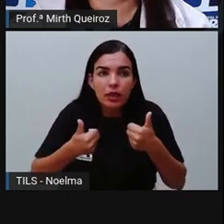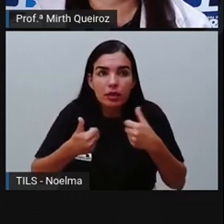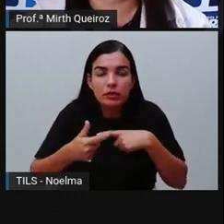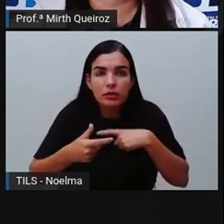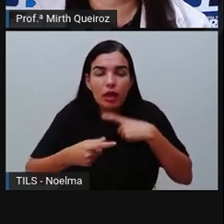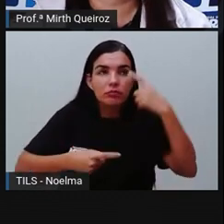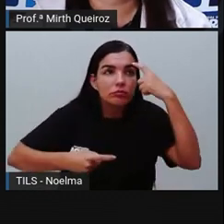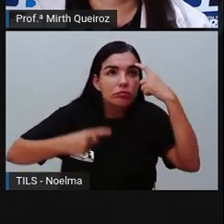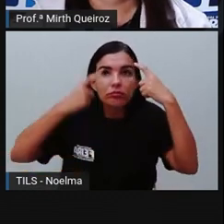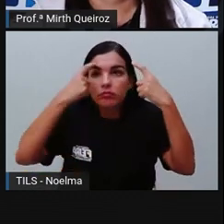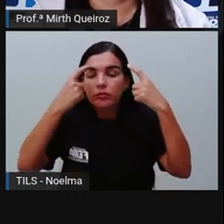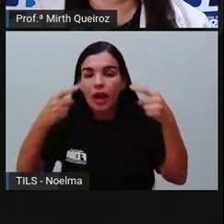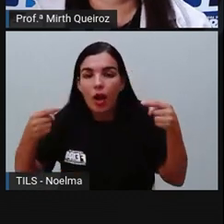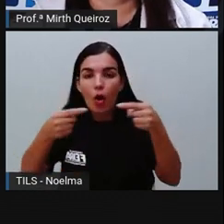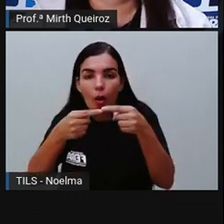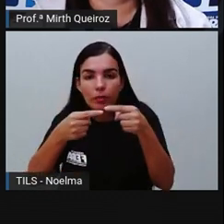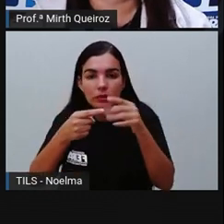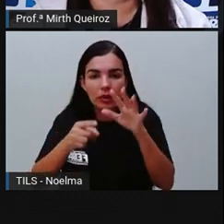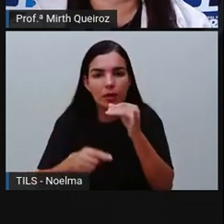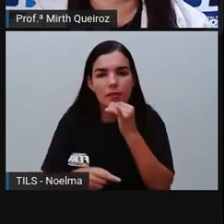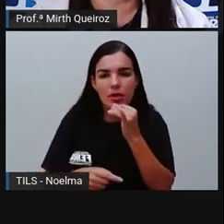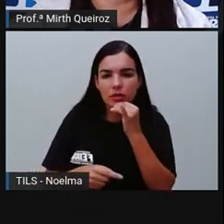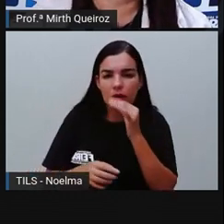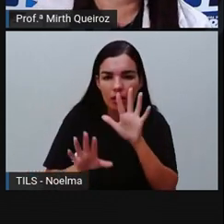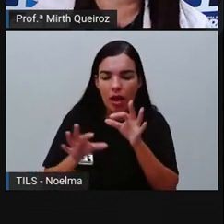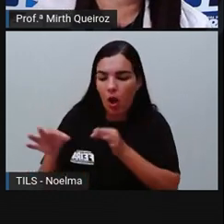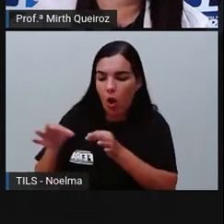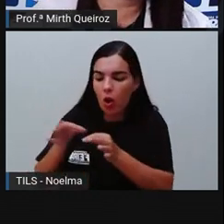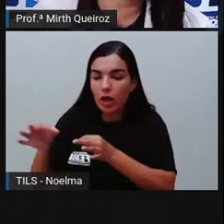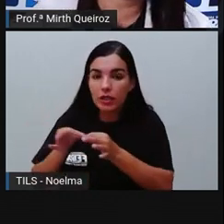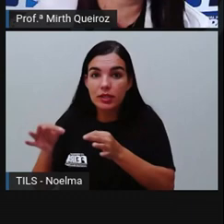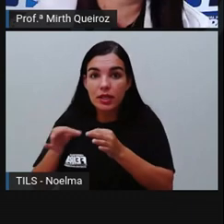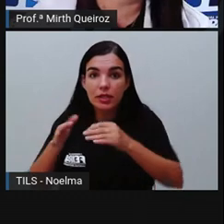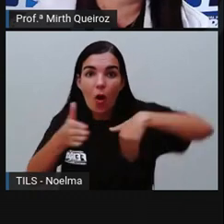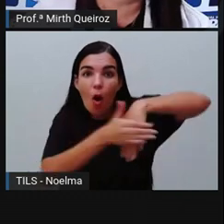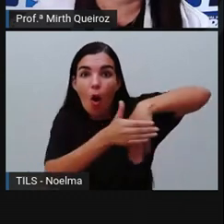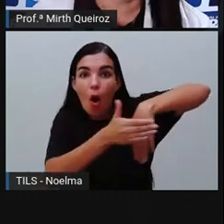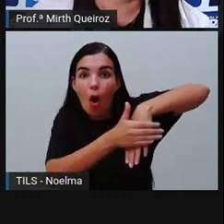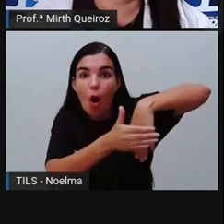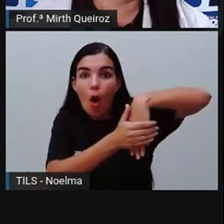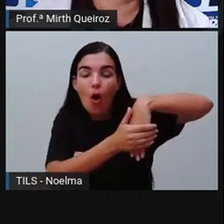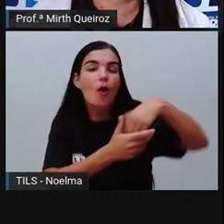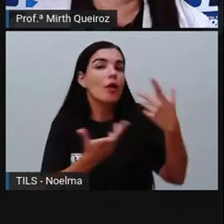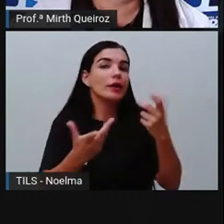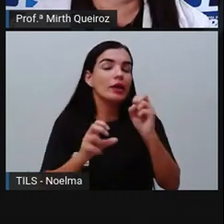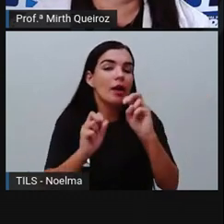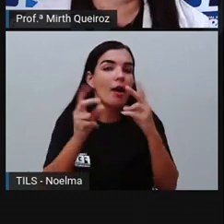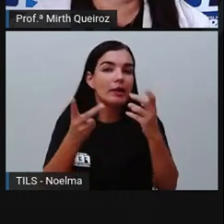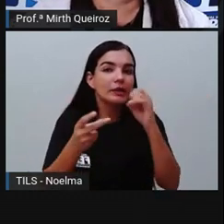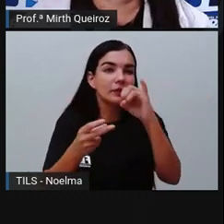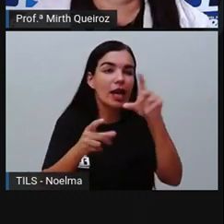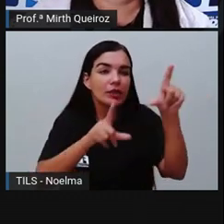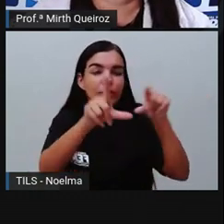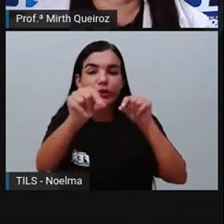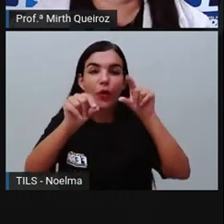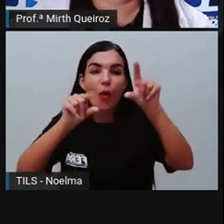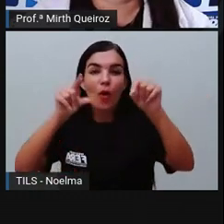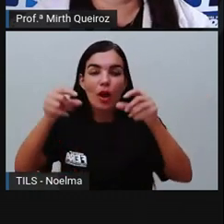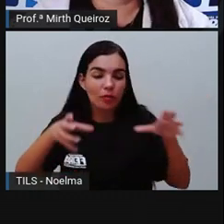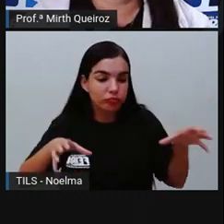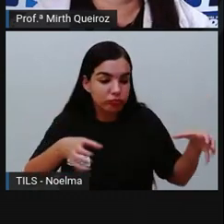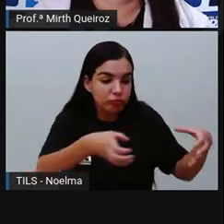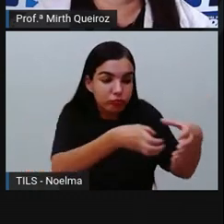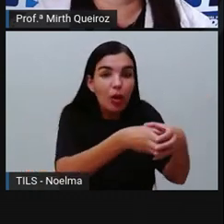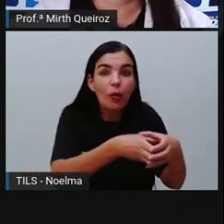raciocínios combinatórios. Por exemplo, a organização de campeonatos esportivos, né, quando se vai escolher ali,